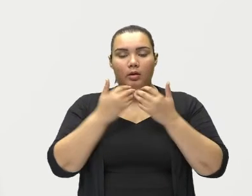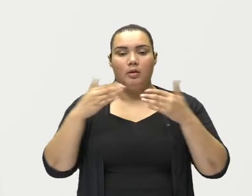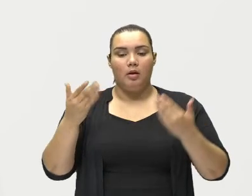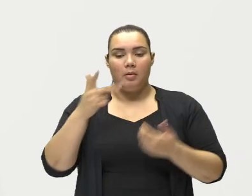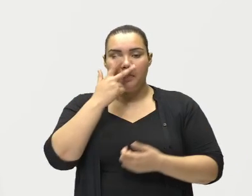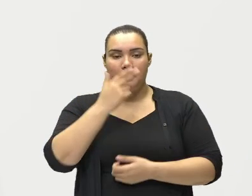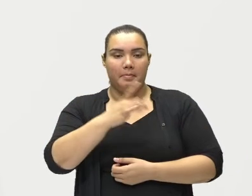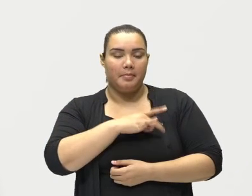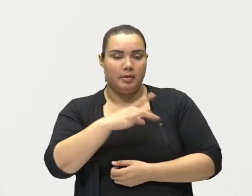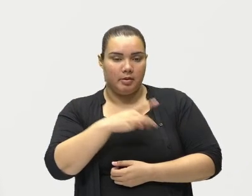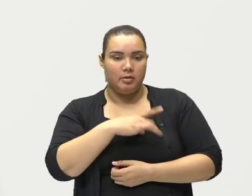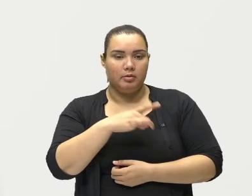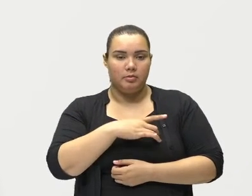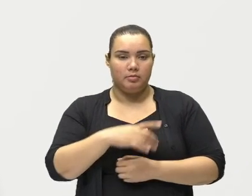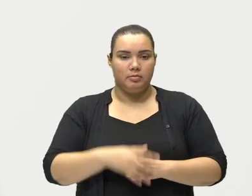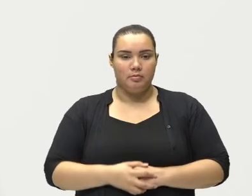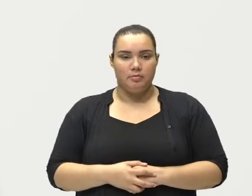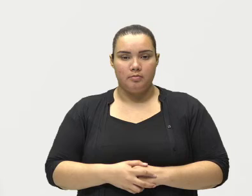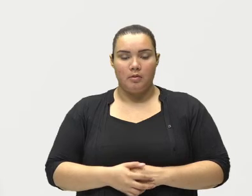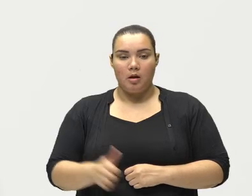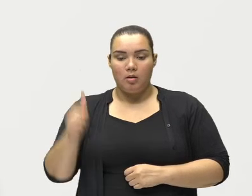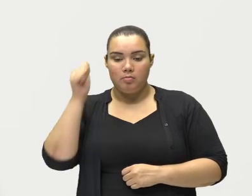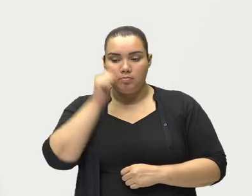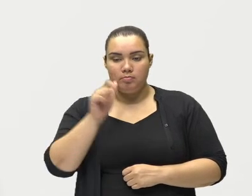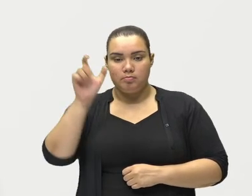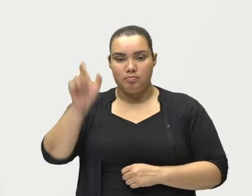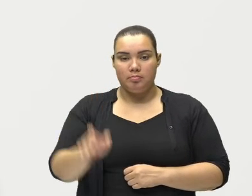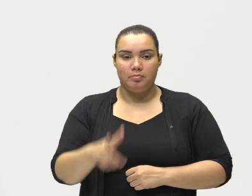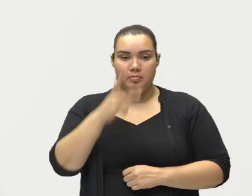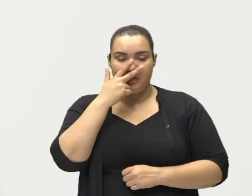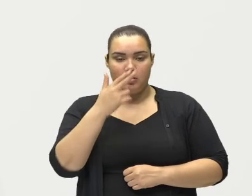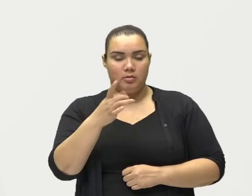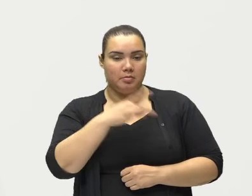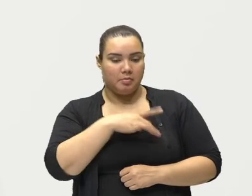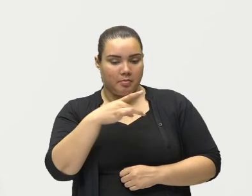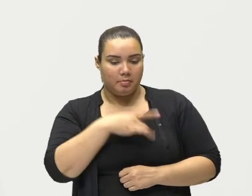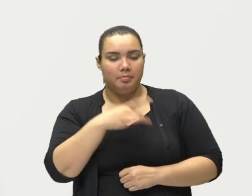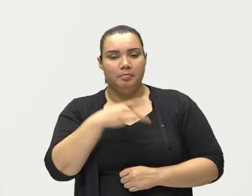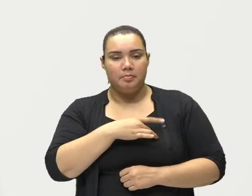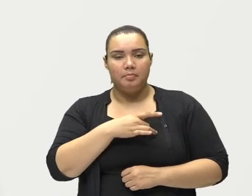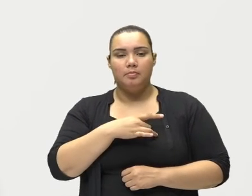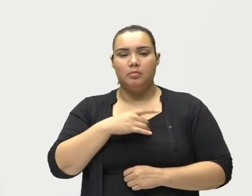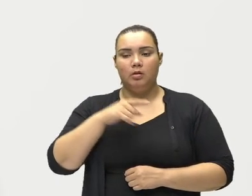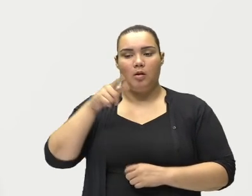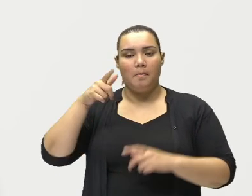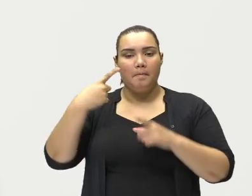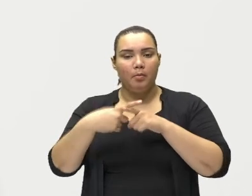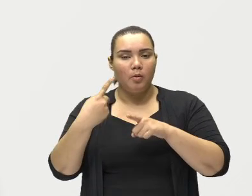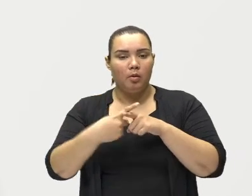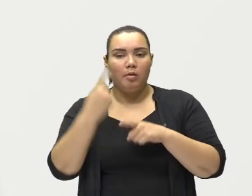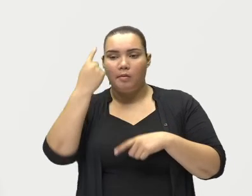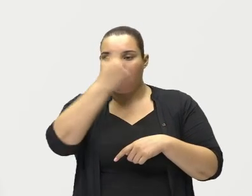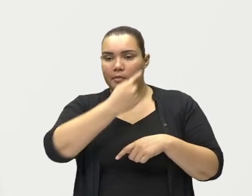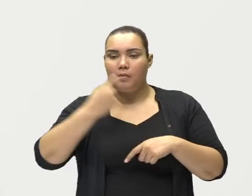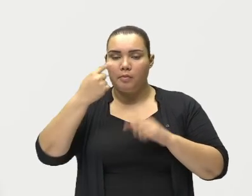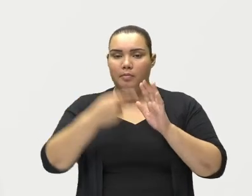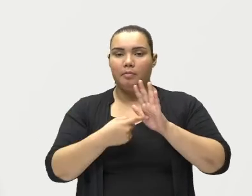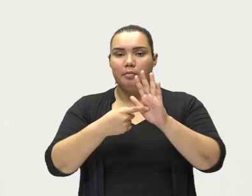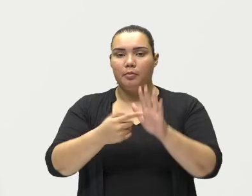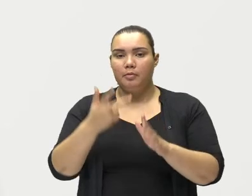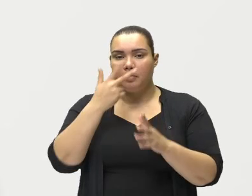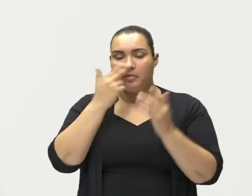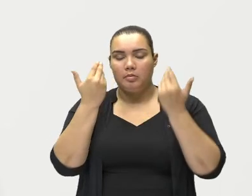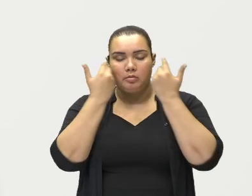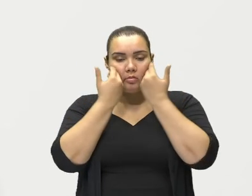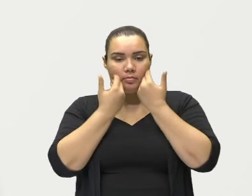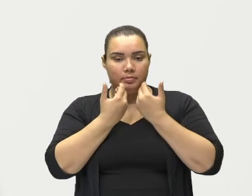amedrontada. A moça parecia amedrontada conforme indicava o seu rosto